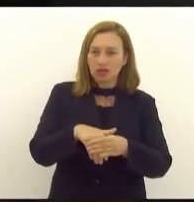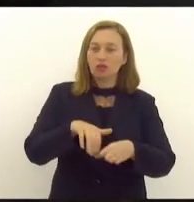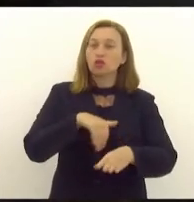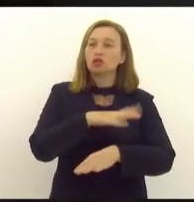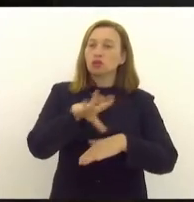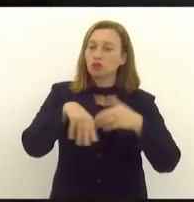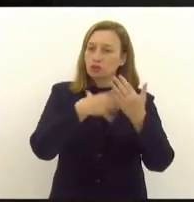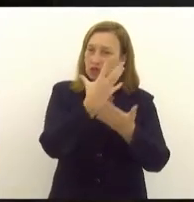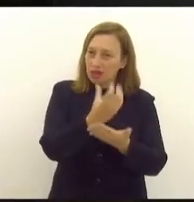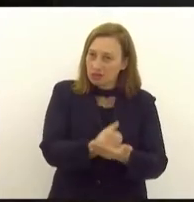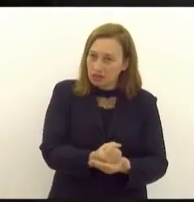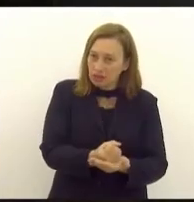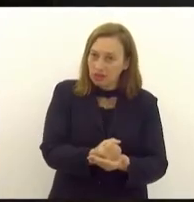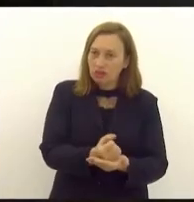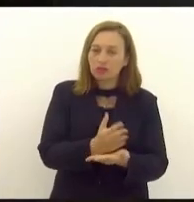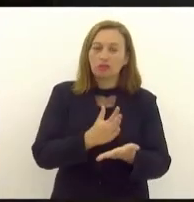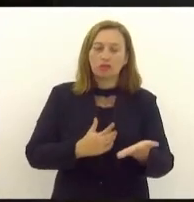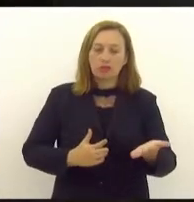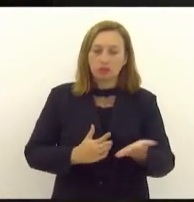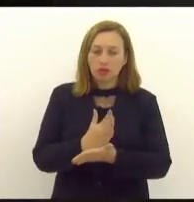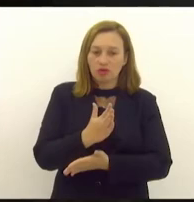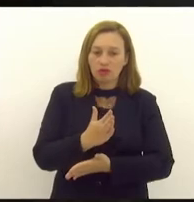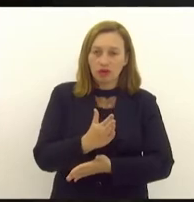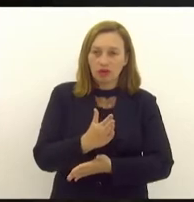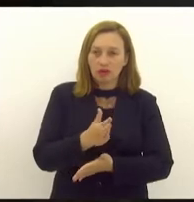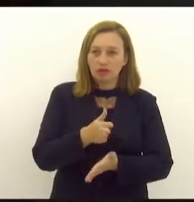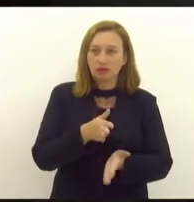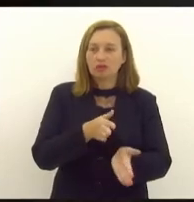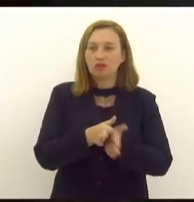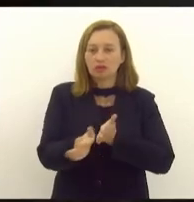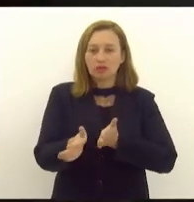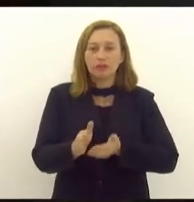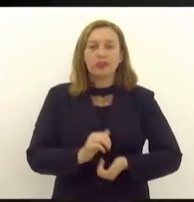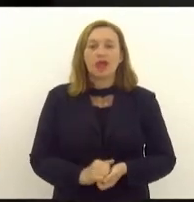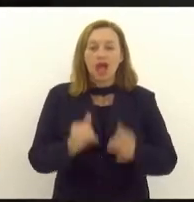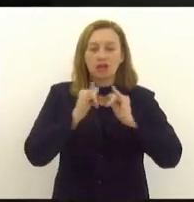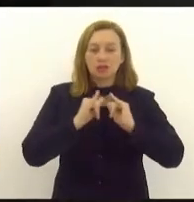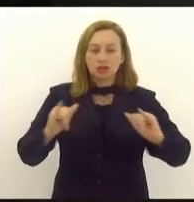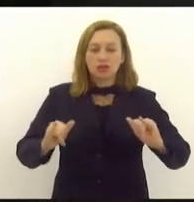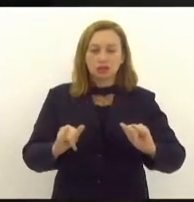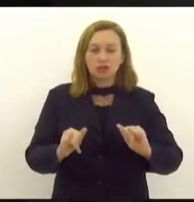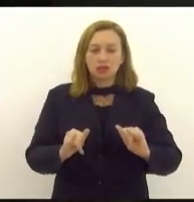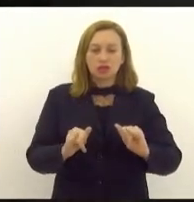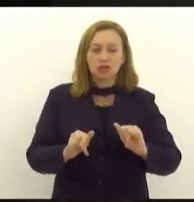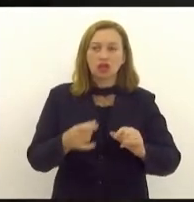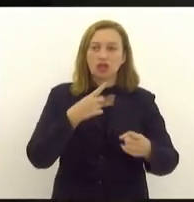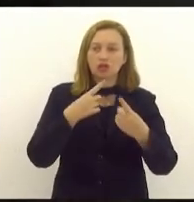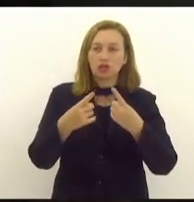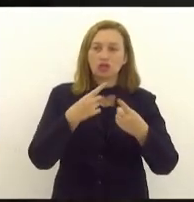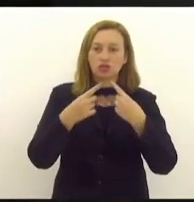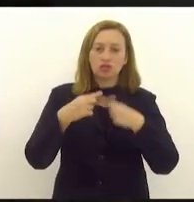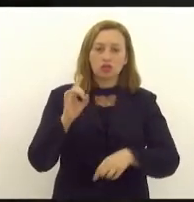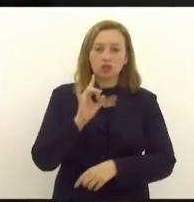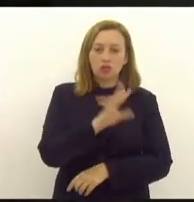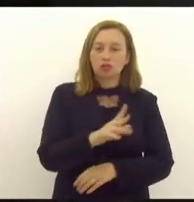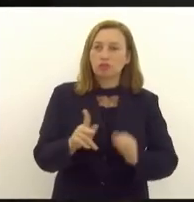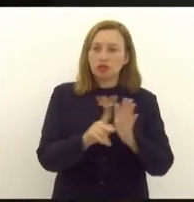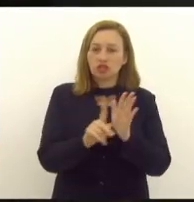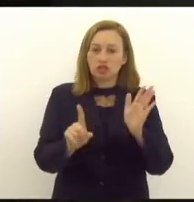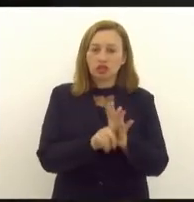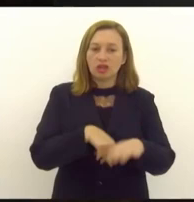senhores que a própria maneiros Como estão aprovado vai autógrafo anuncio em regime de urgência e discussão única